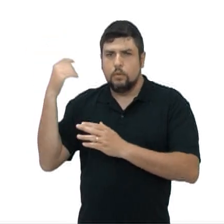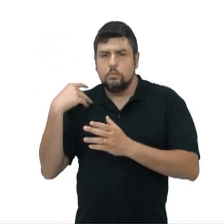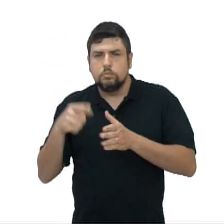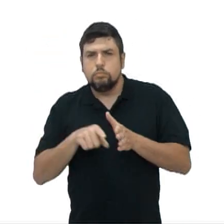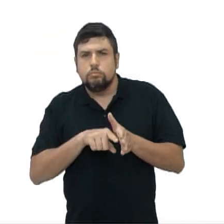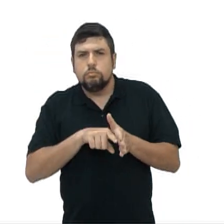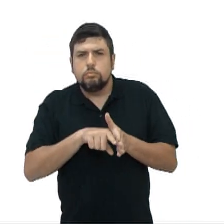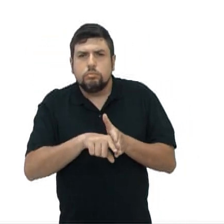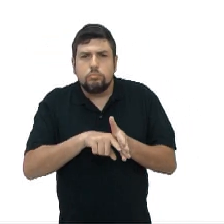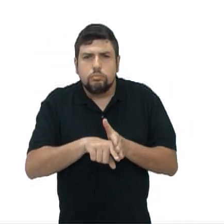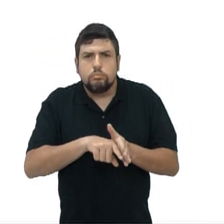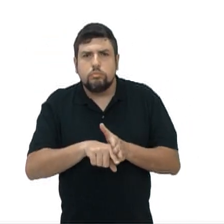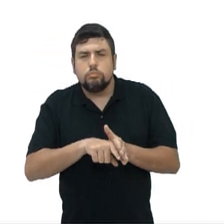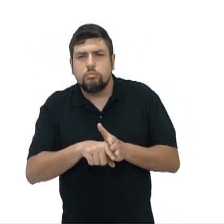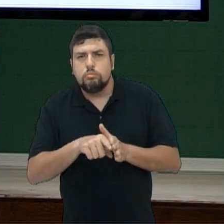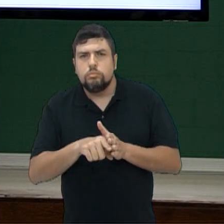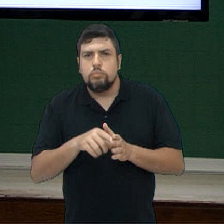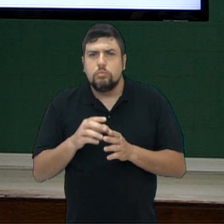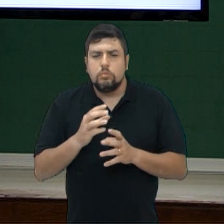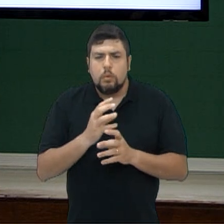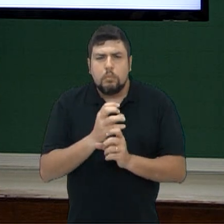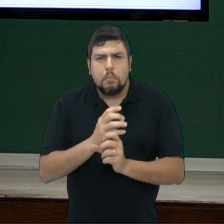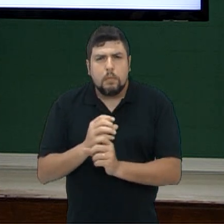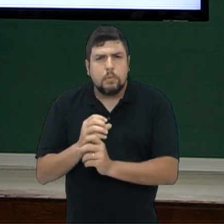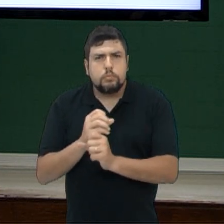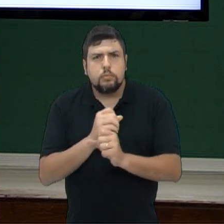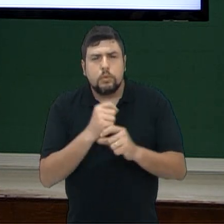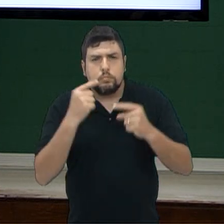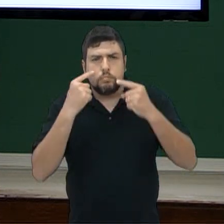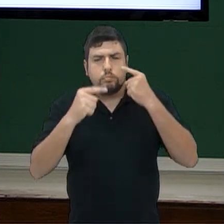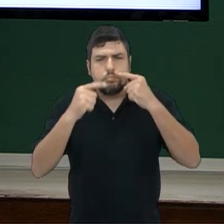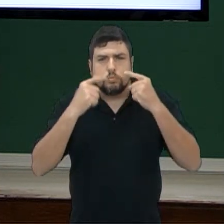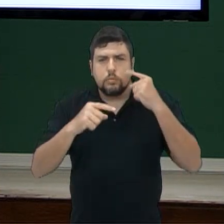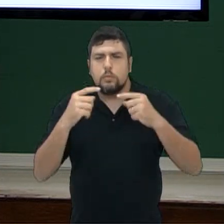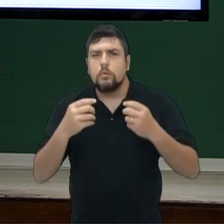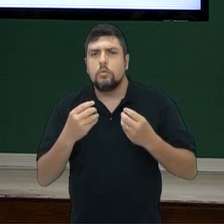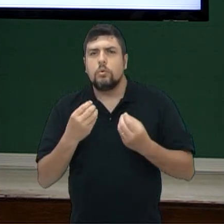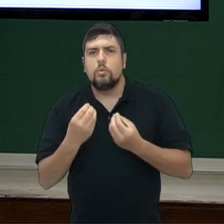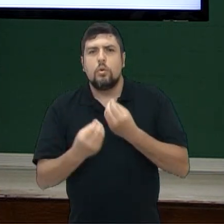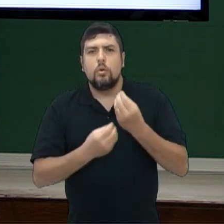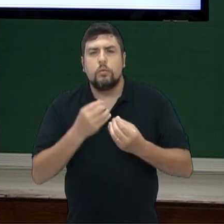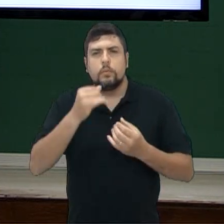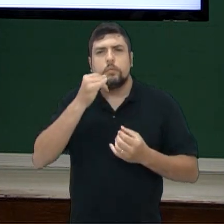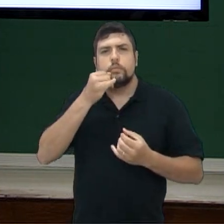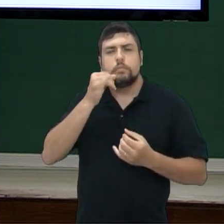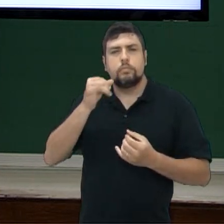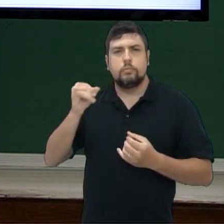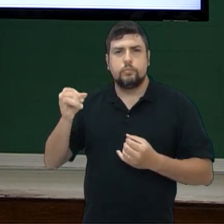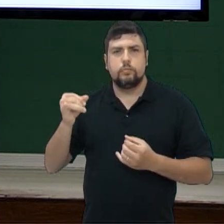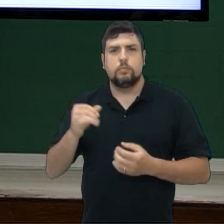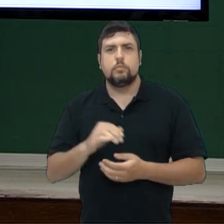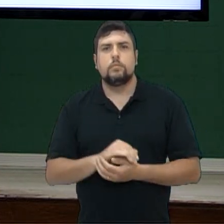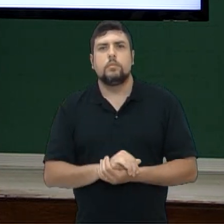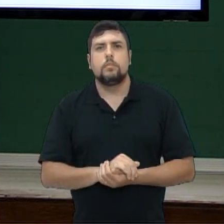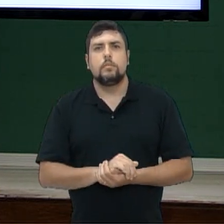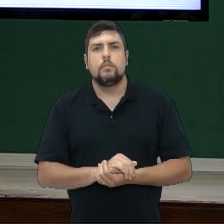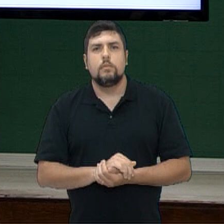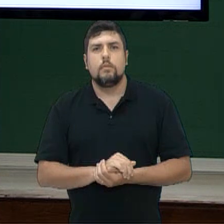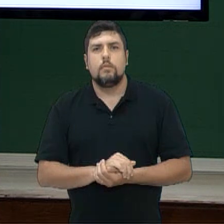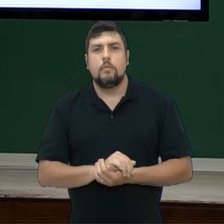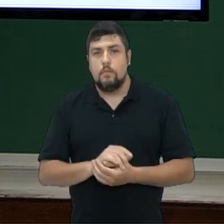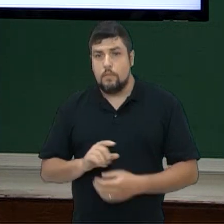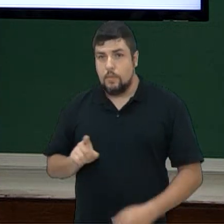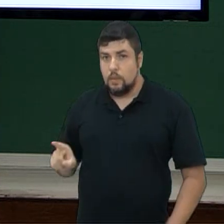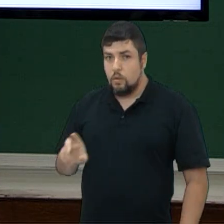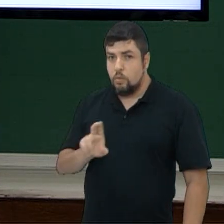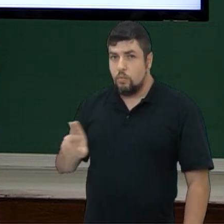estudo do eletromagnetismo, desculpa. Muito bem, aqui a unidade